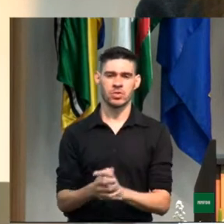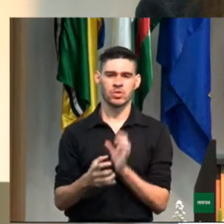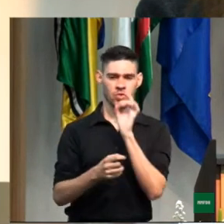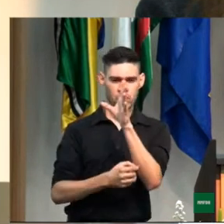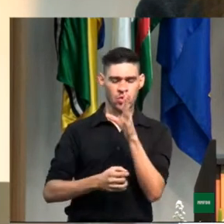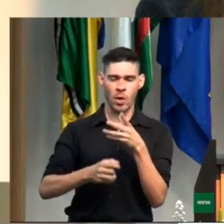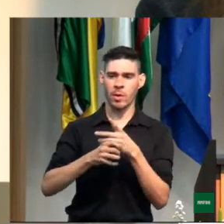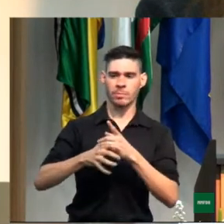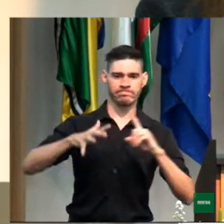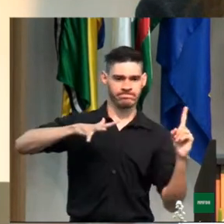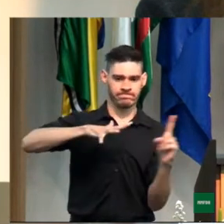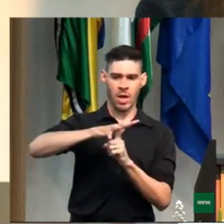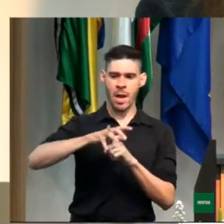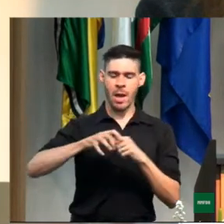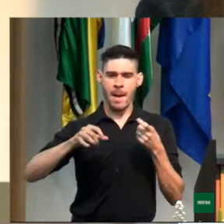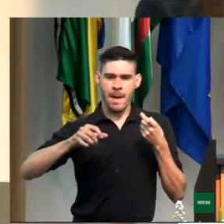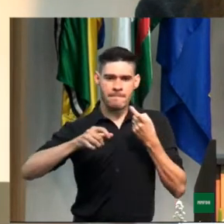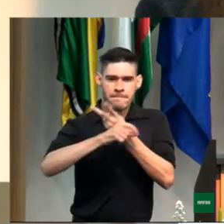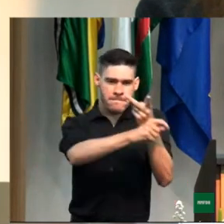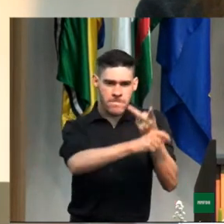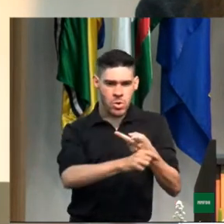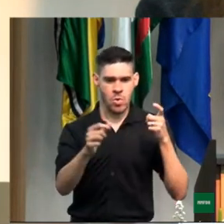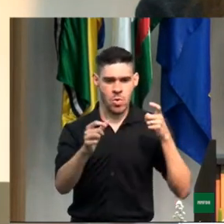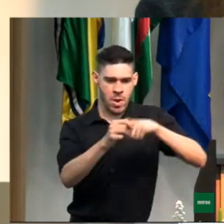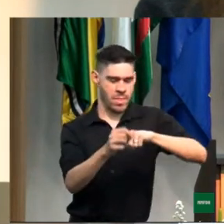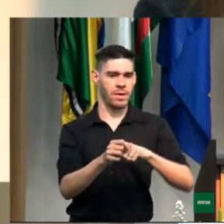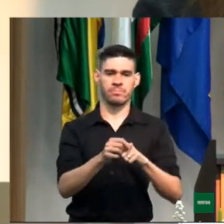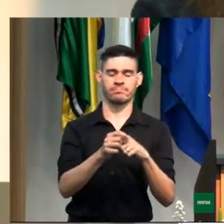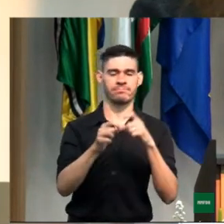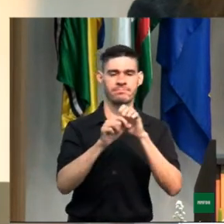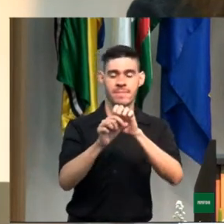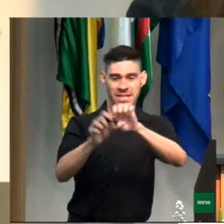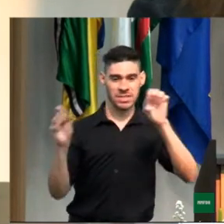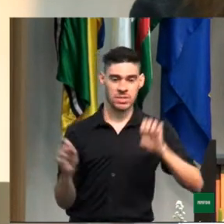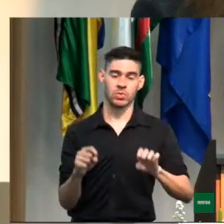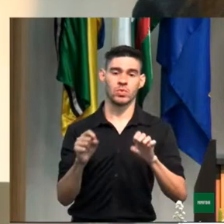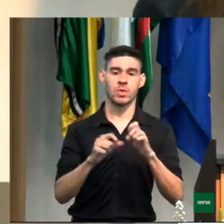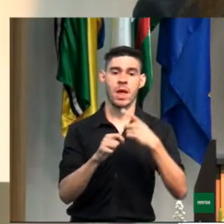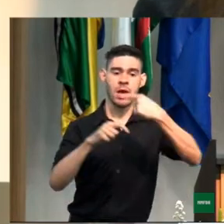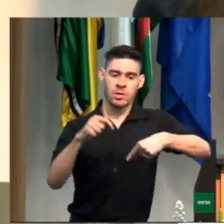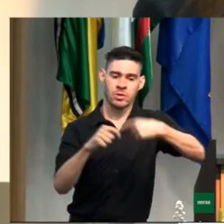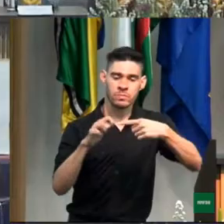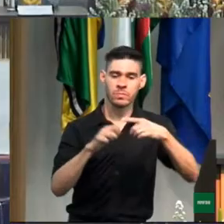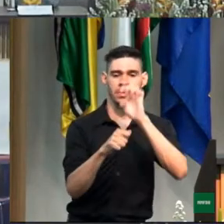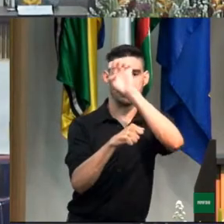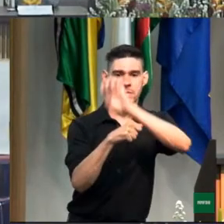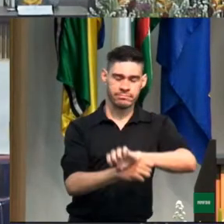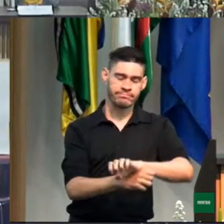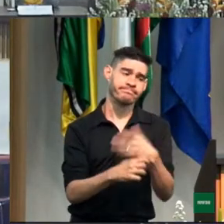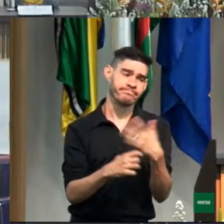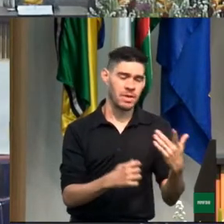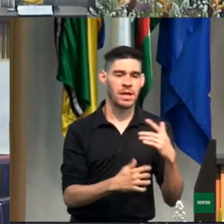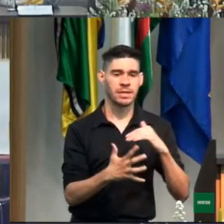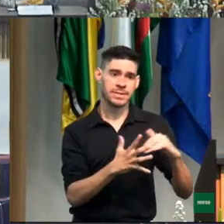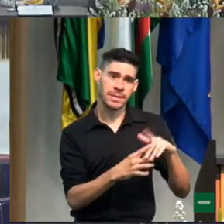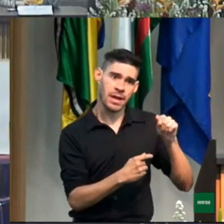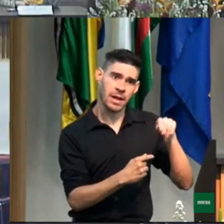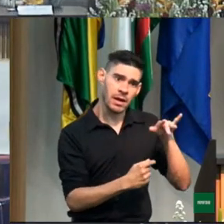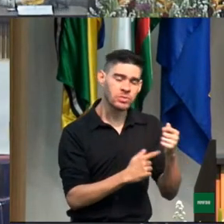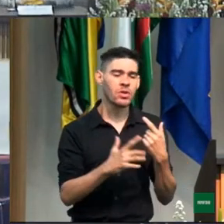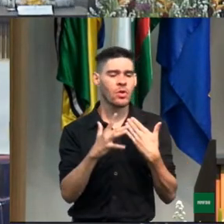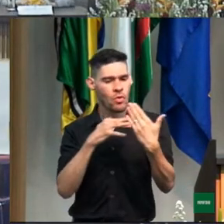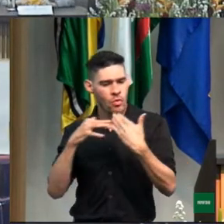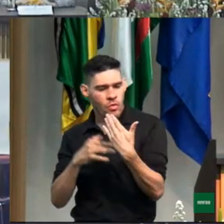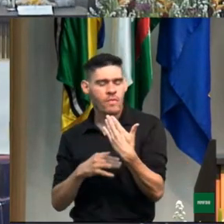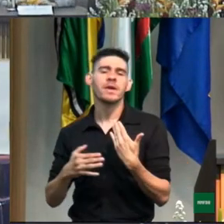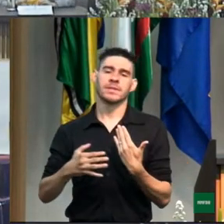parceria, mas de estruturação enquanto política de Estado. E, ministra, para isso, secretária Ângela, a gente tem conversado muito com a nossa